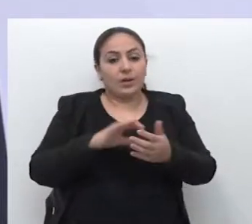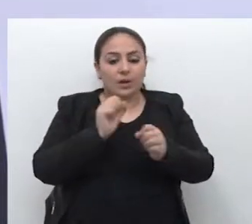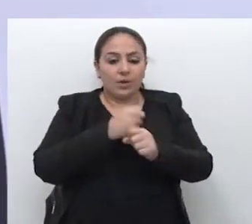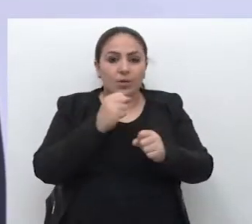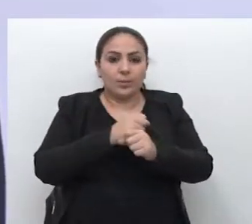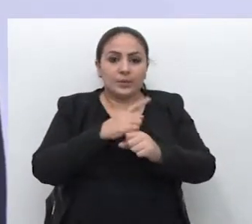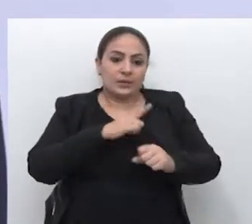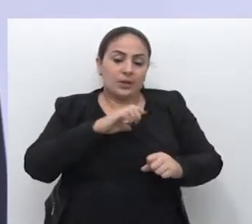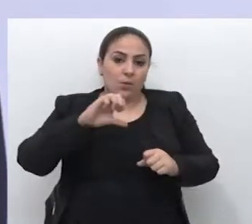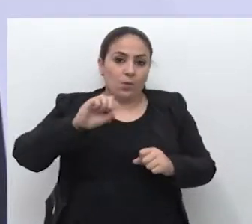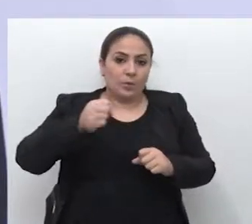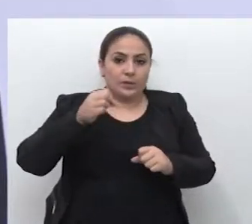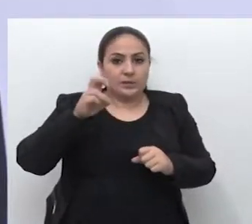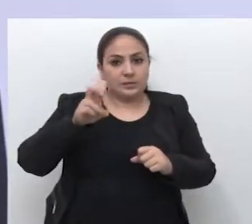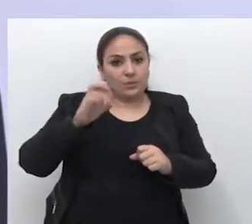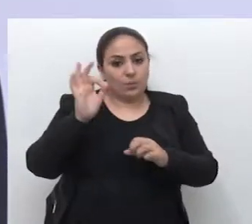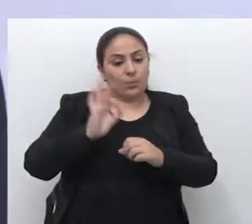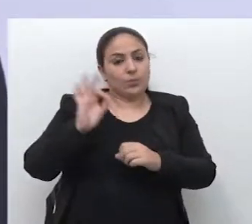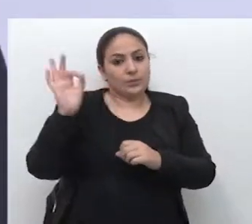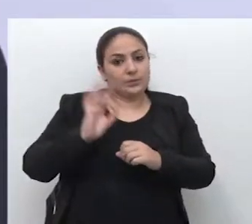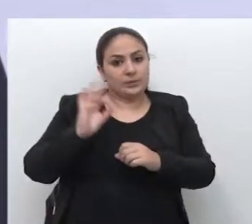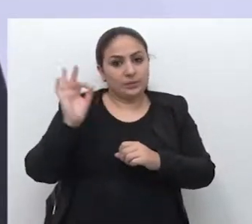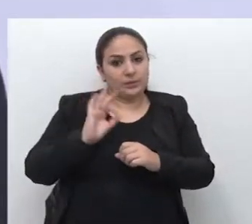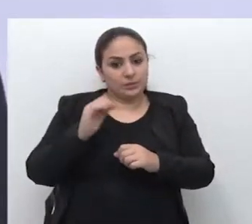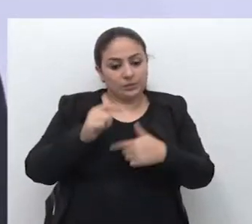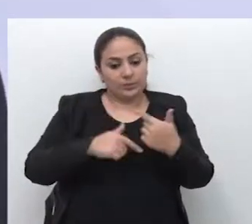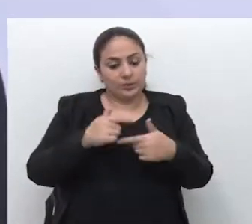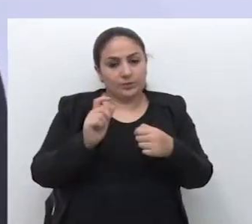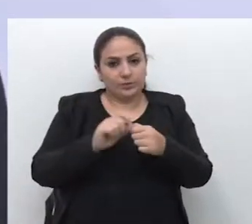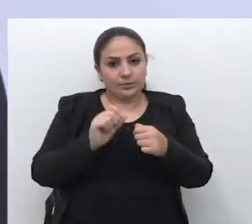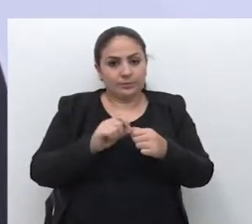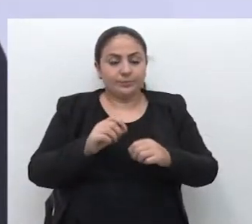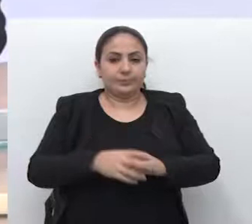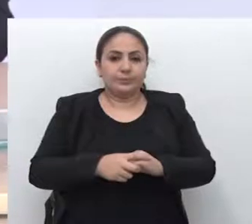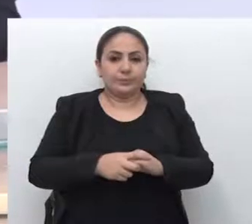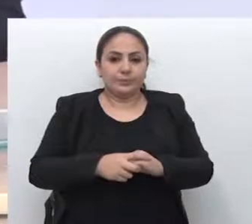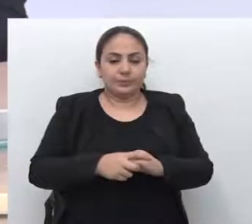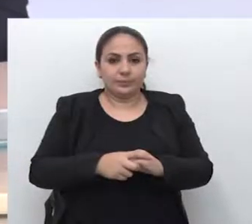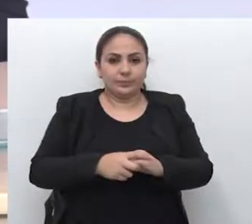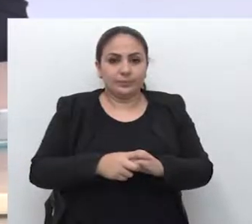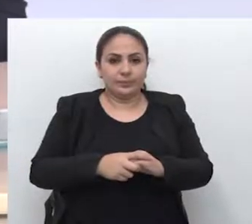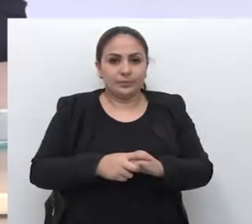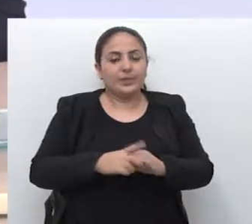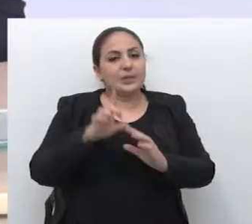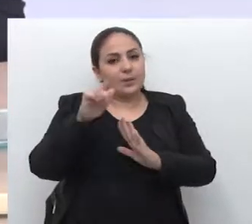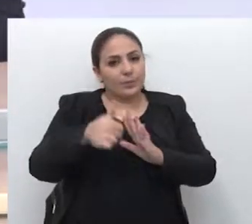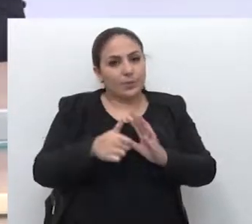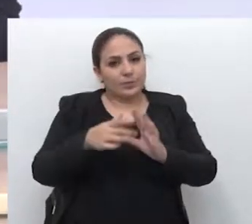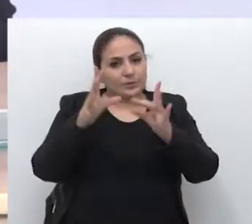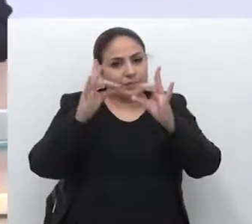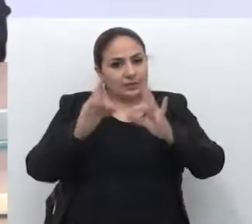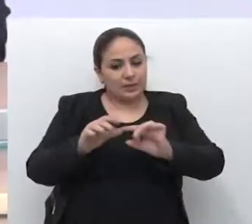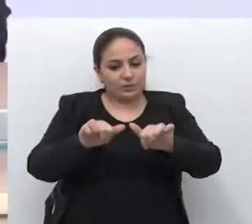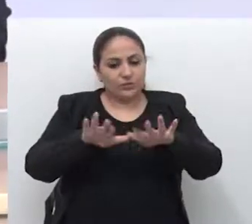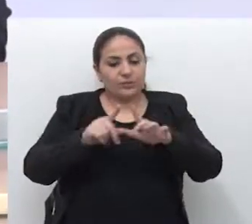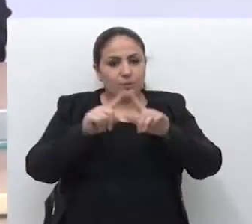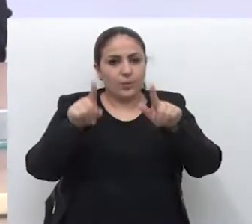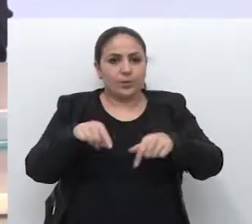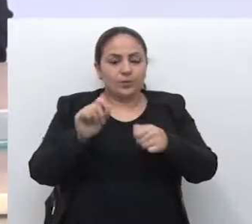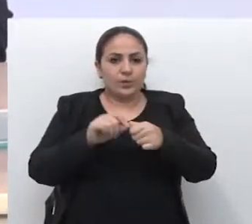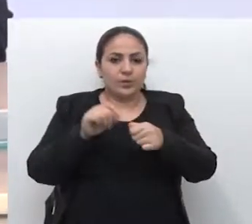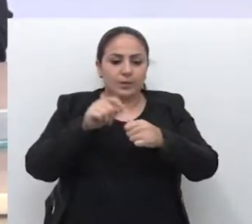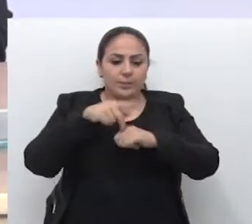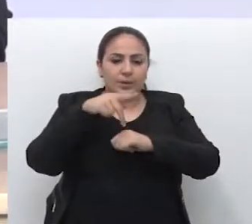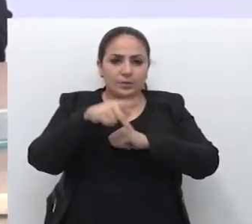empreendimento está com 85% do seu andamento finalizado. E a seguir, os detalhes da audiência